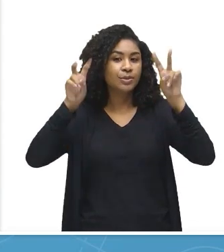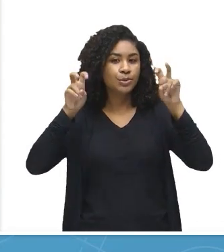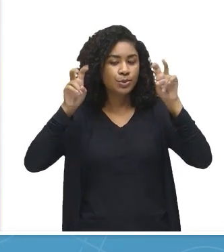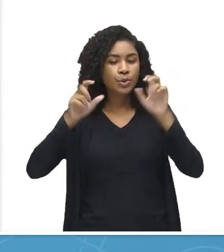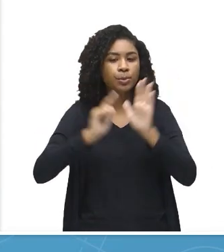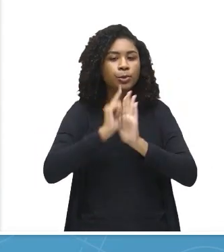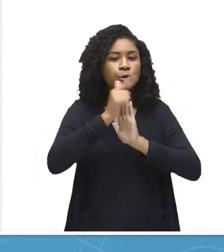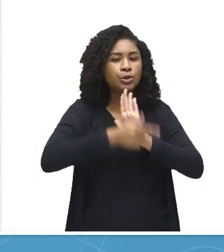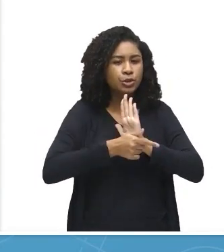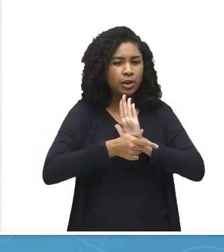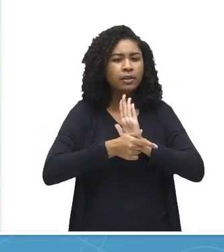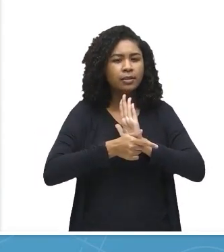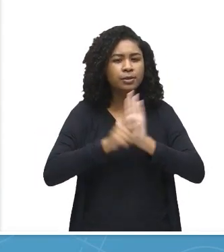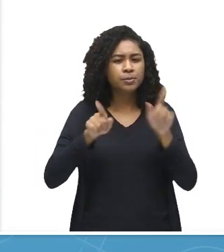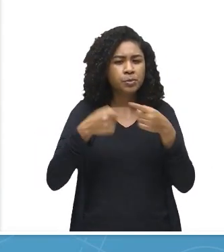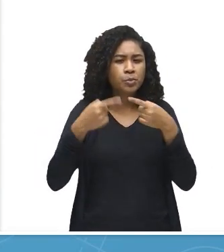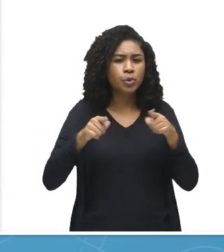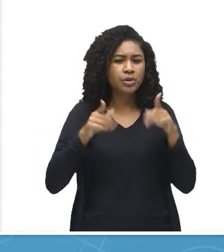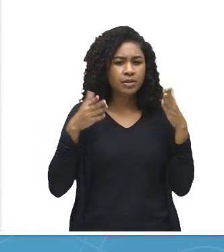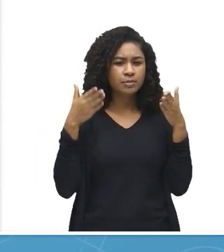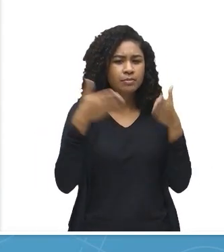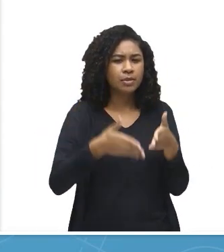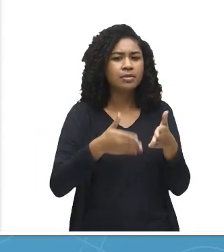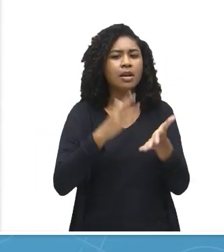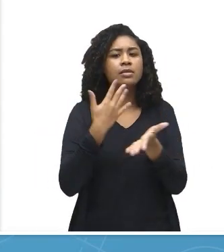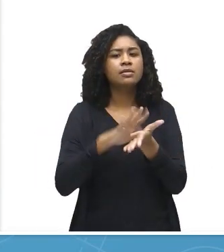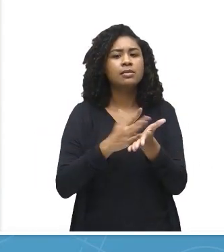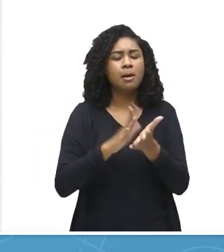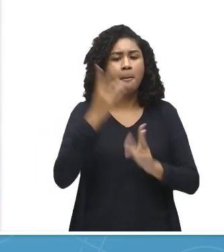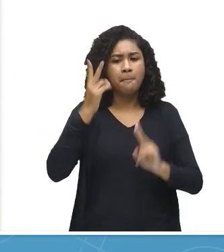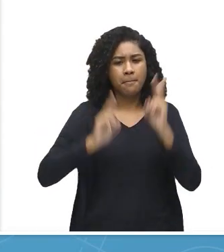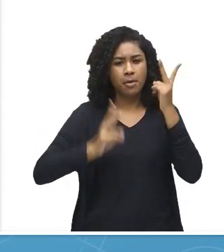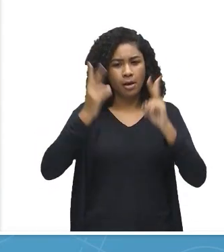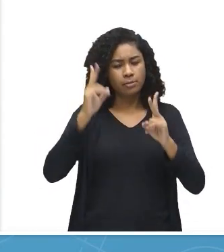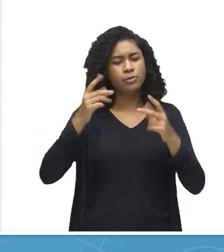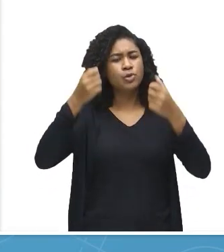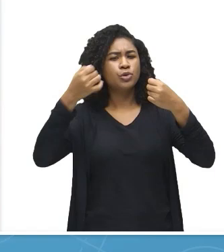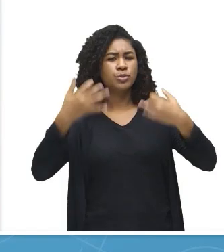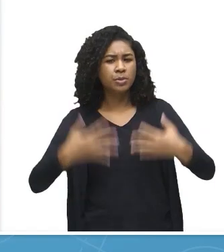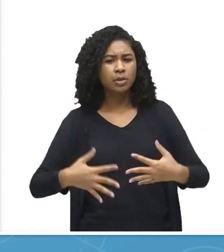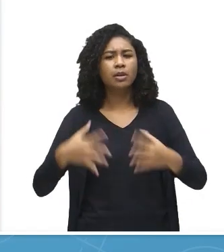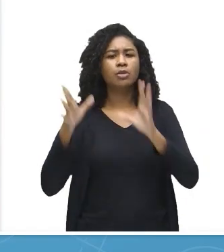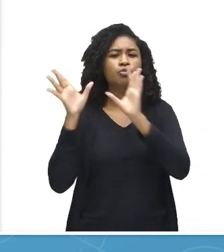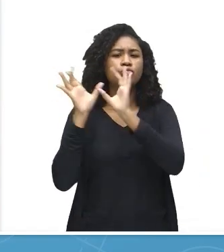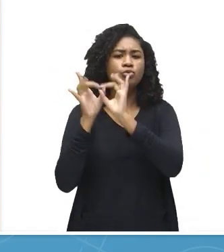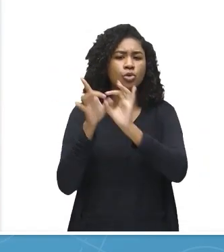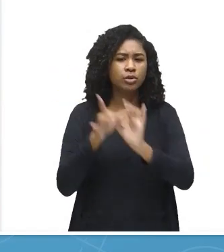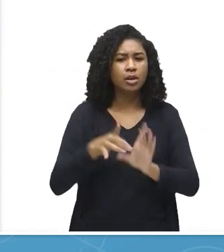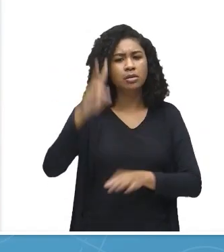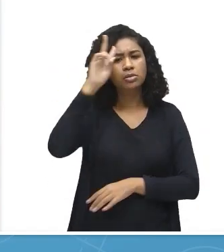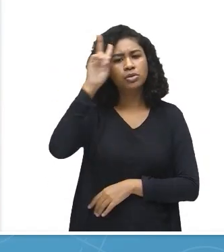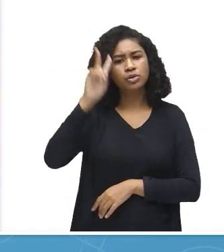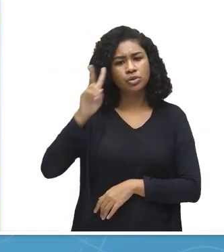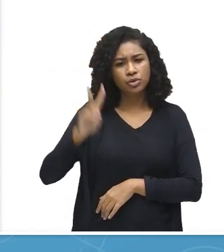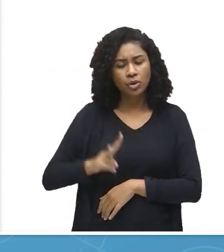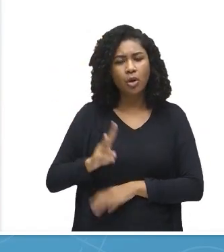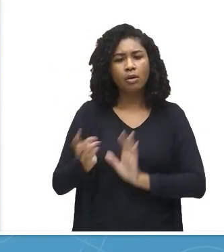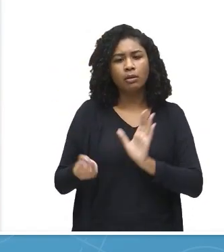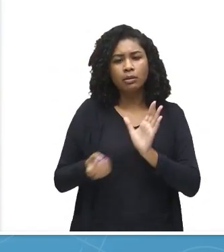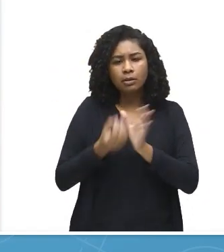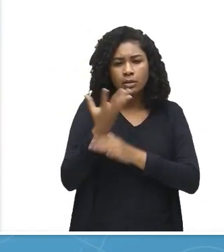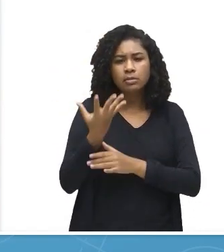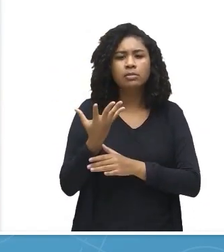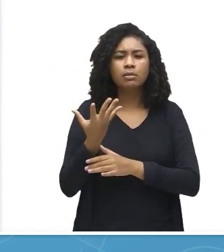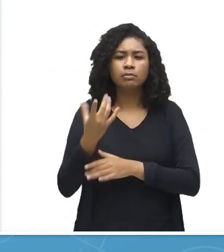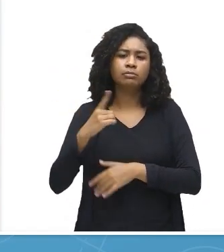vimos sobre o contexto histórico desse gênero musical, a origem dele, né? Que ele teve influência africana e que ele foi